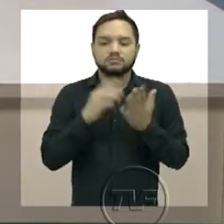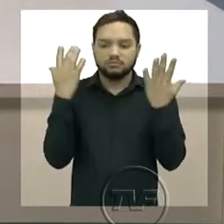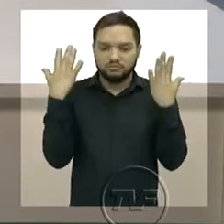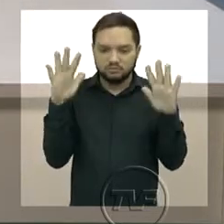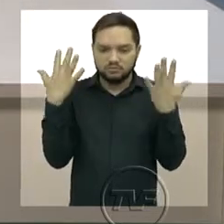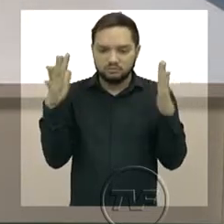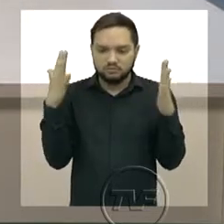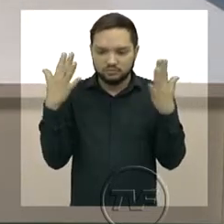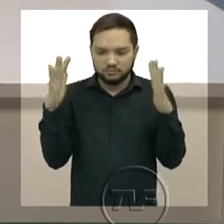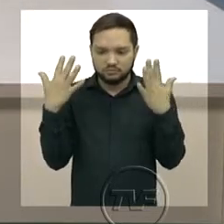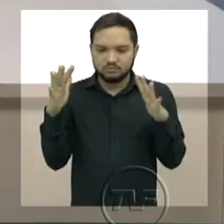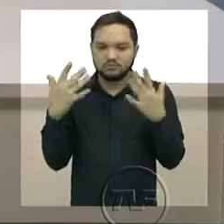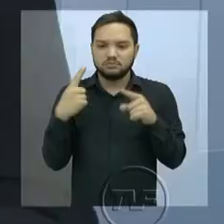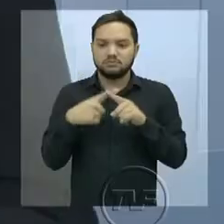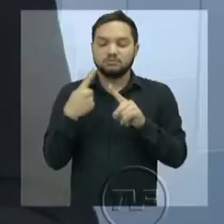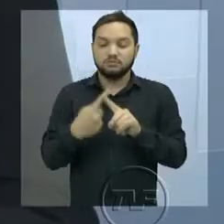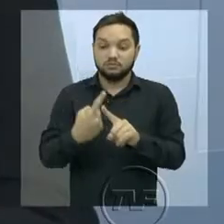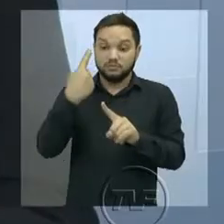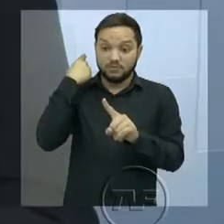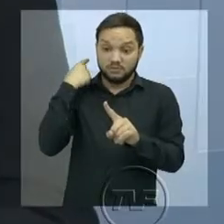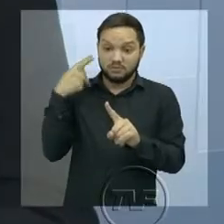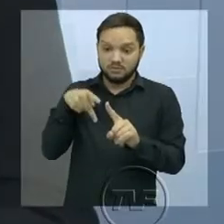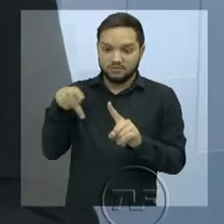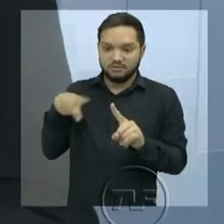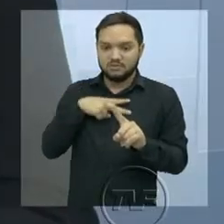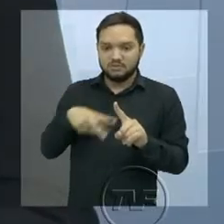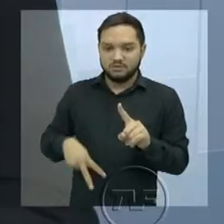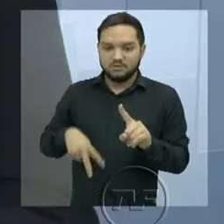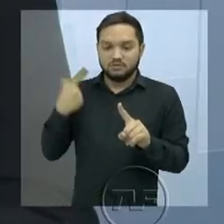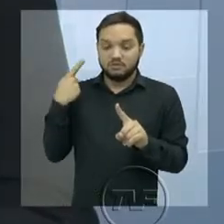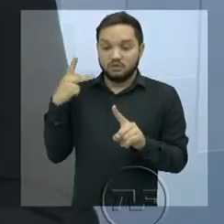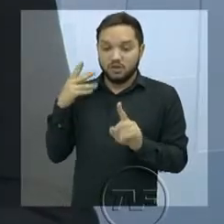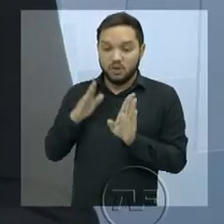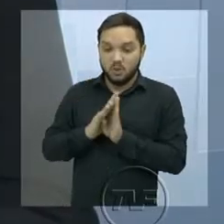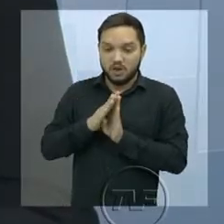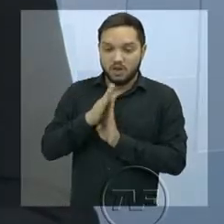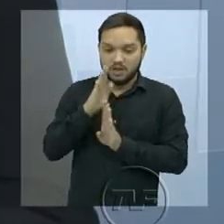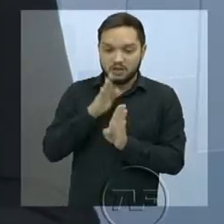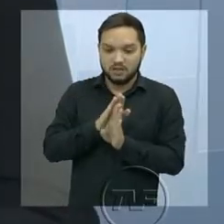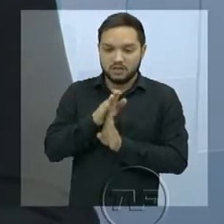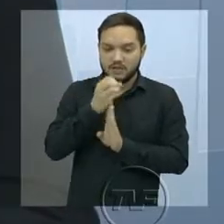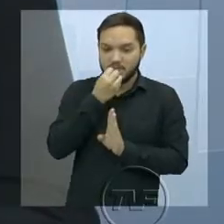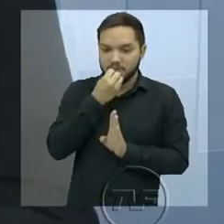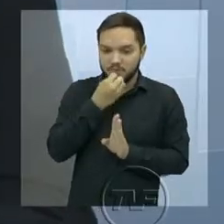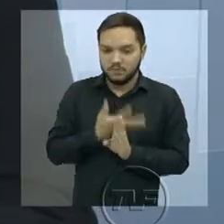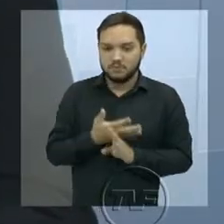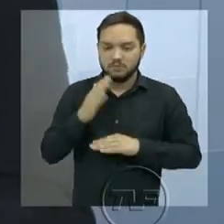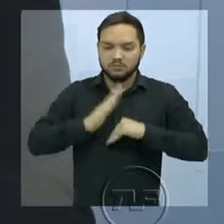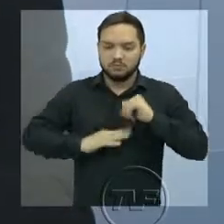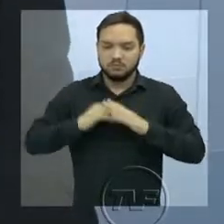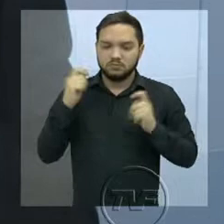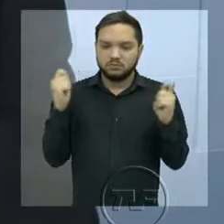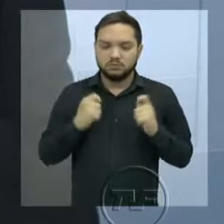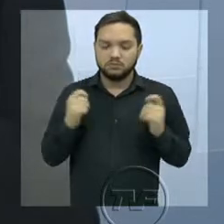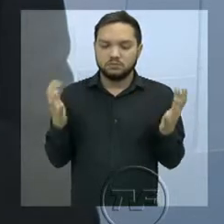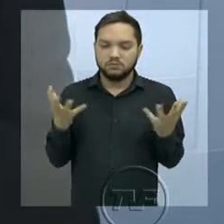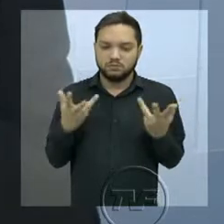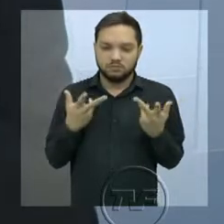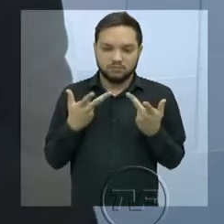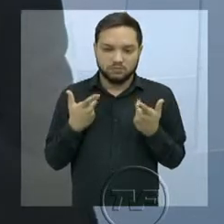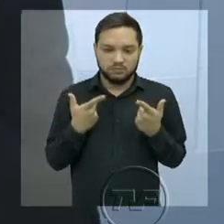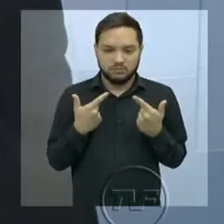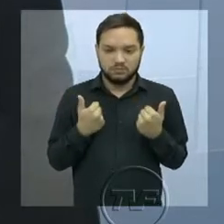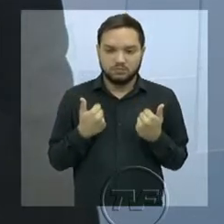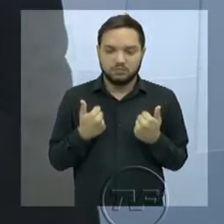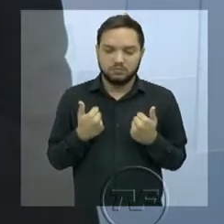chapéu que, antes dele ser presidente, ele sempre teve um assessor que, na minha avaliação, demonstrou uma capacidade ímpar de fazer essa leitura